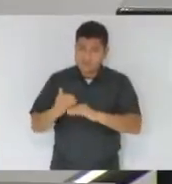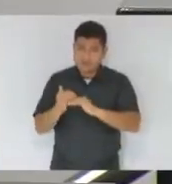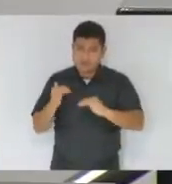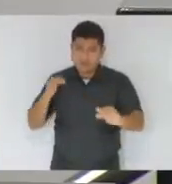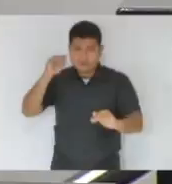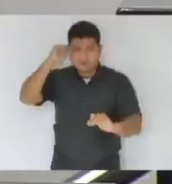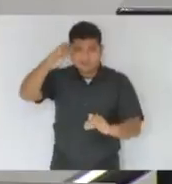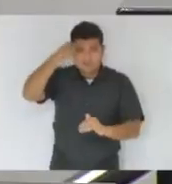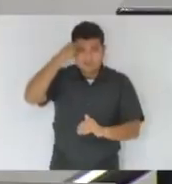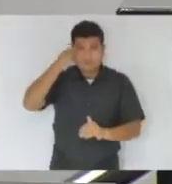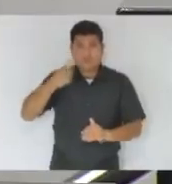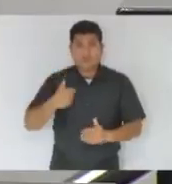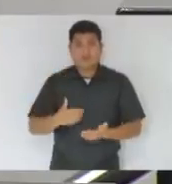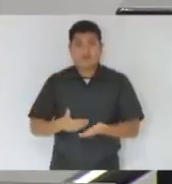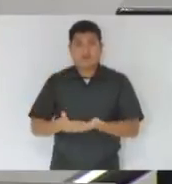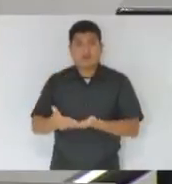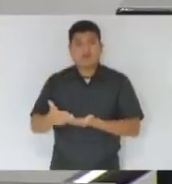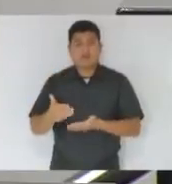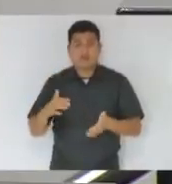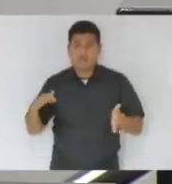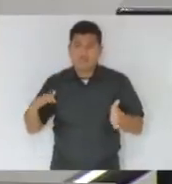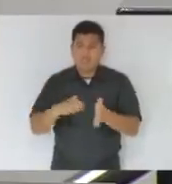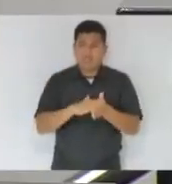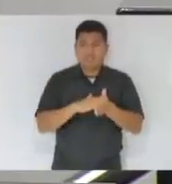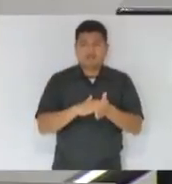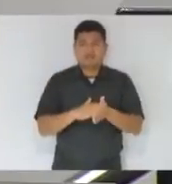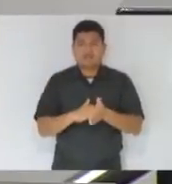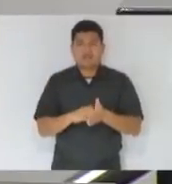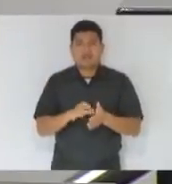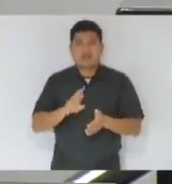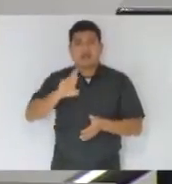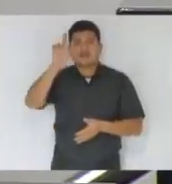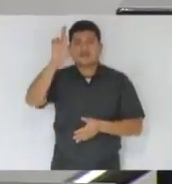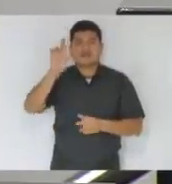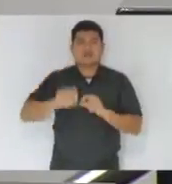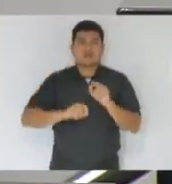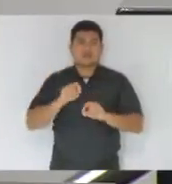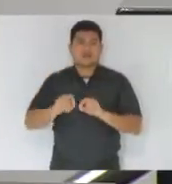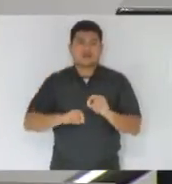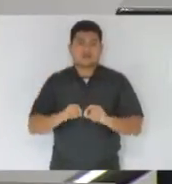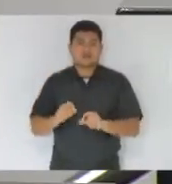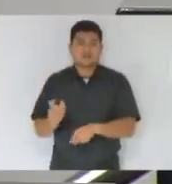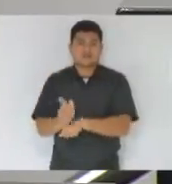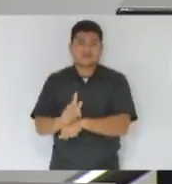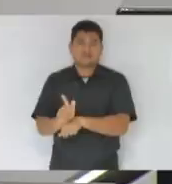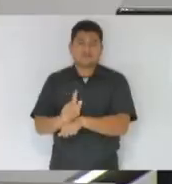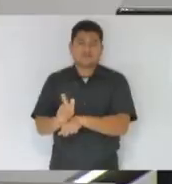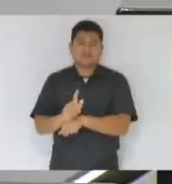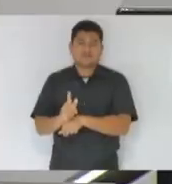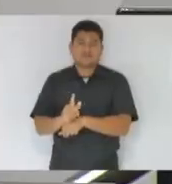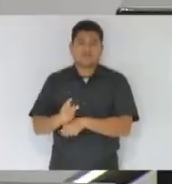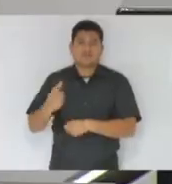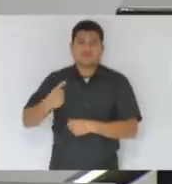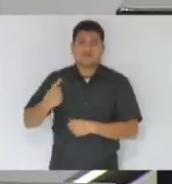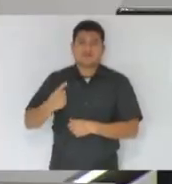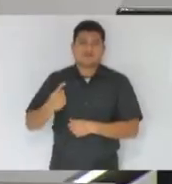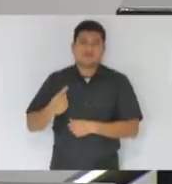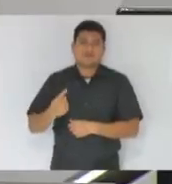pavimentada, aí começam os acidentes. E quem é que vai ser responsabilizado? O gestor primário vai estar